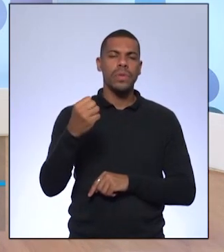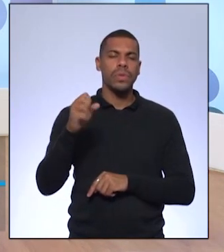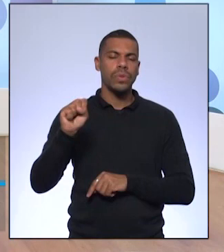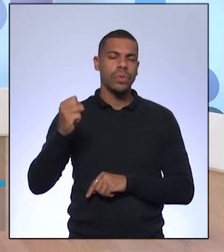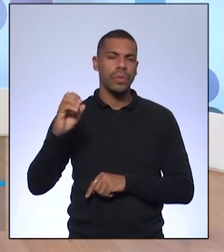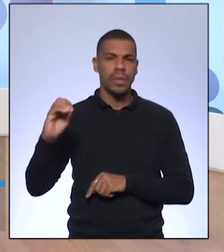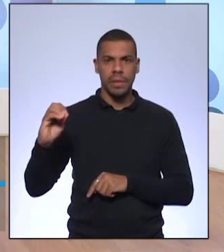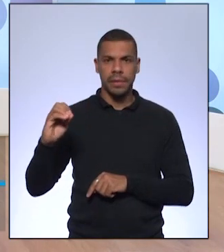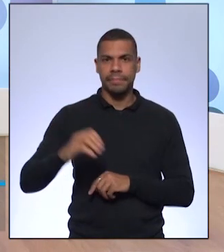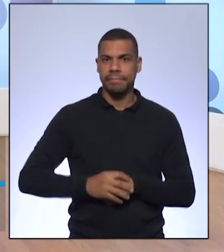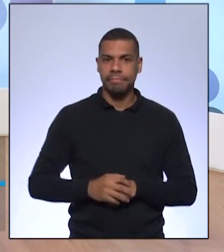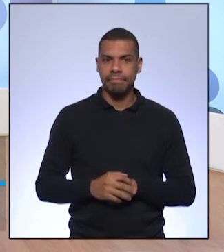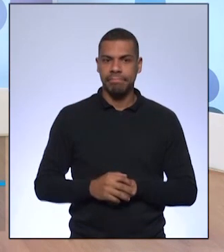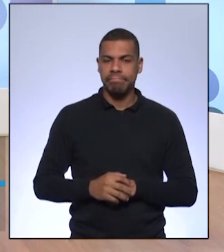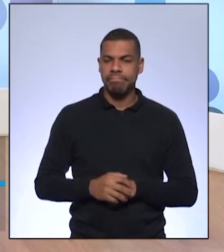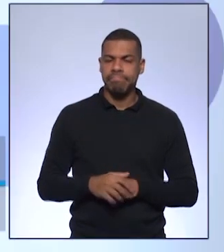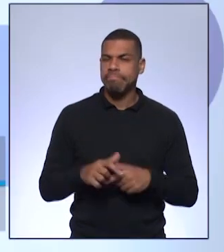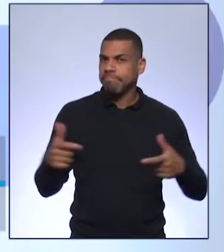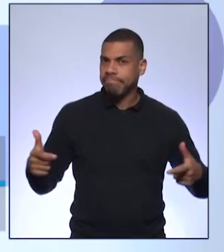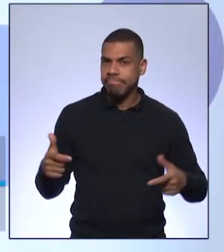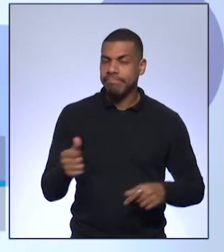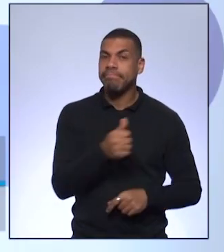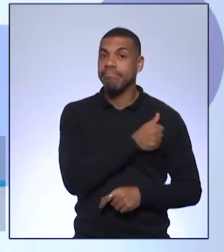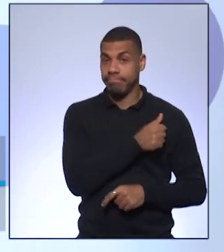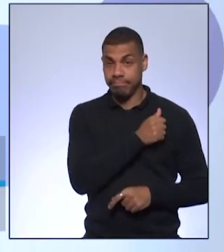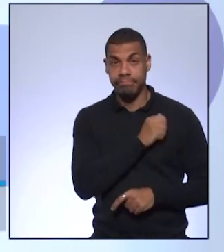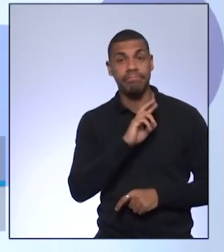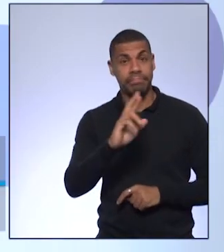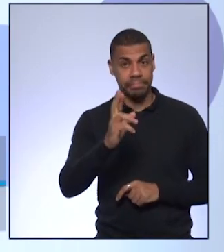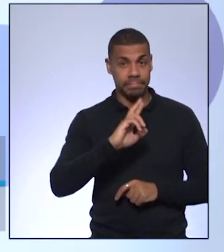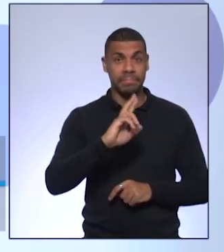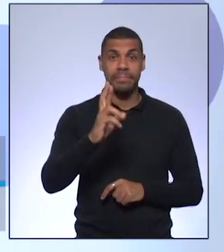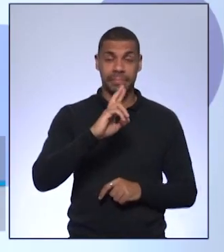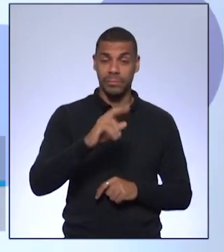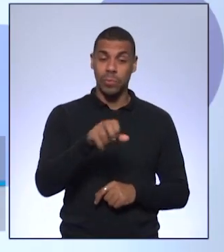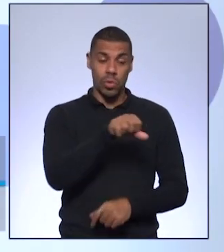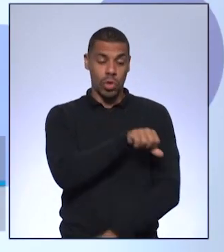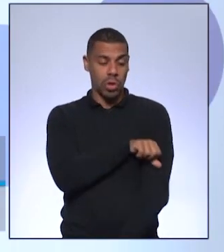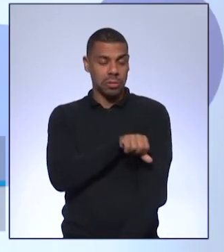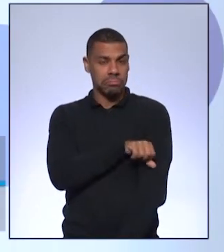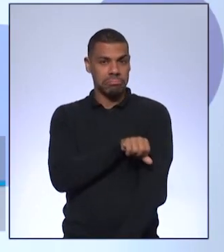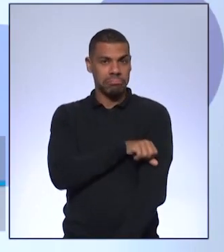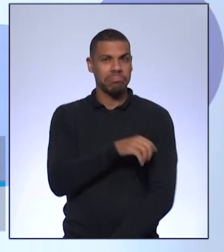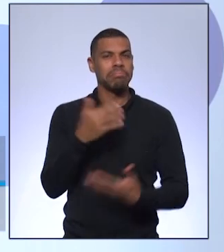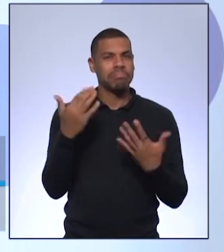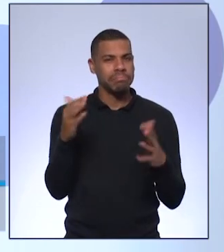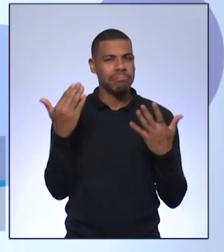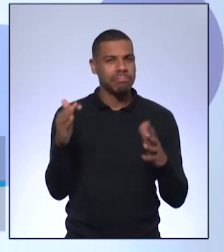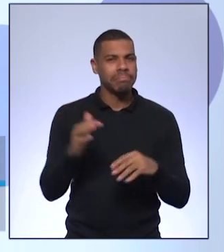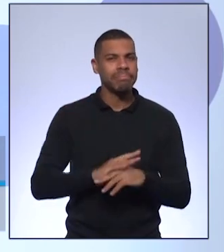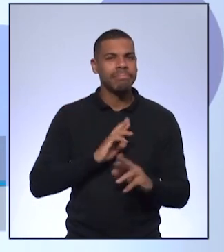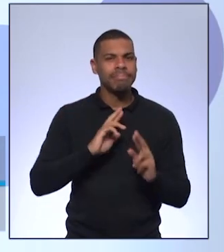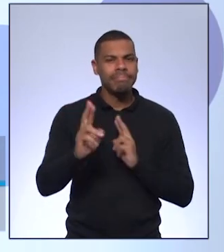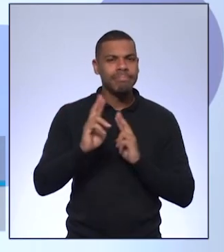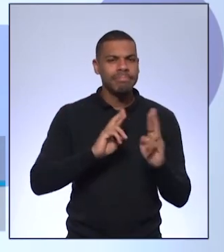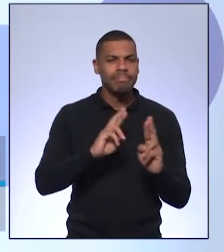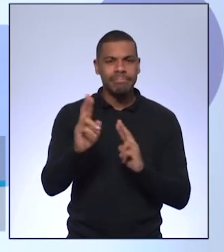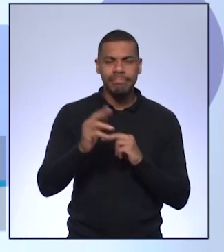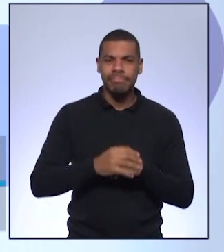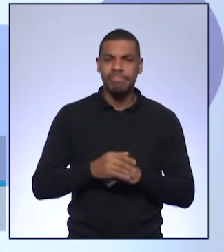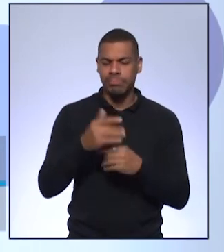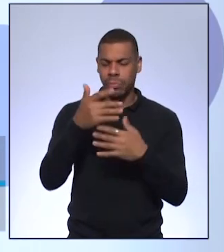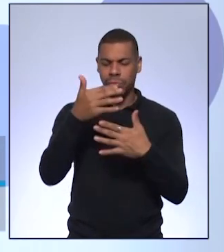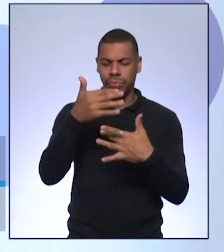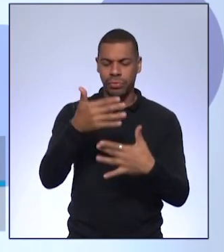2.880. Muitos aqui, ó, muitos. Impressionante. Olha, nono ano, parabéns. Eu nunca vi tantas respostas